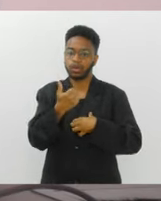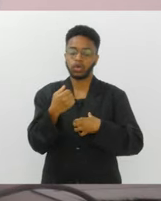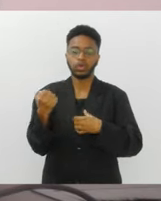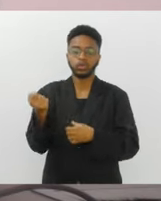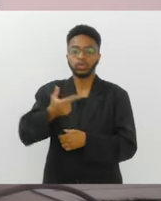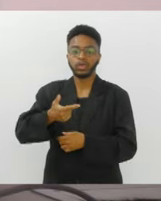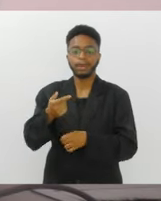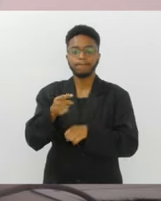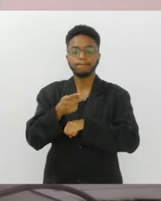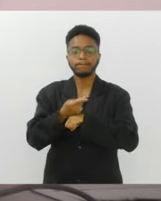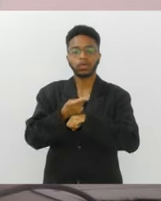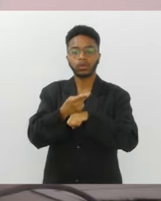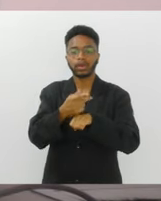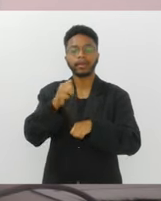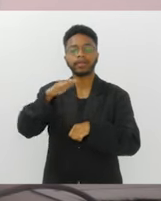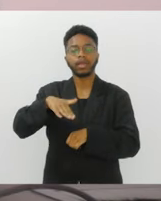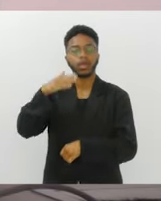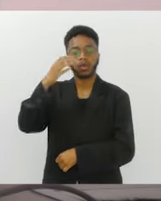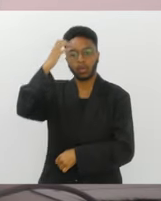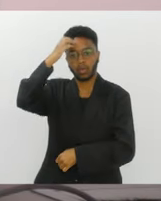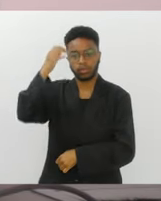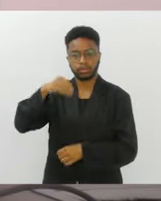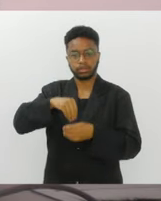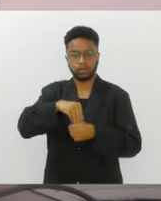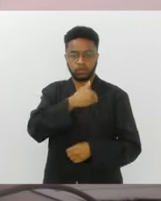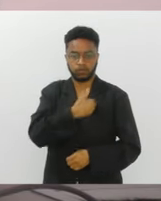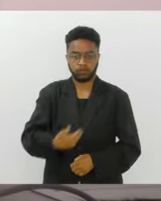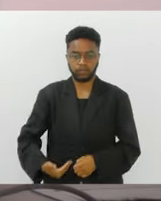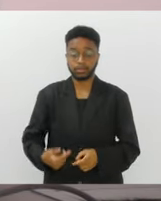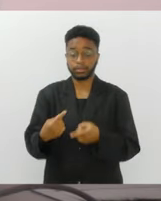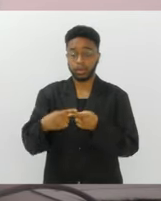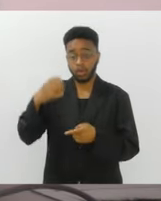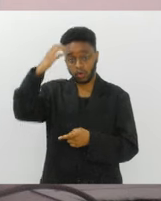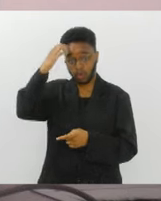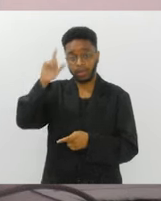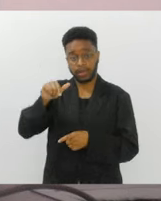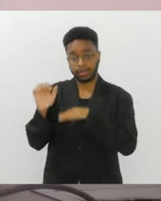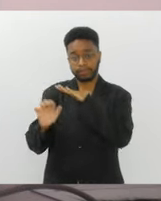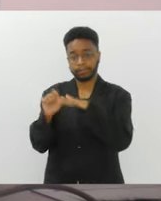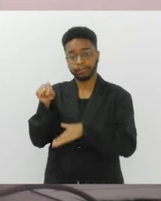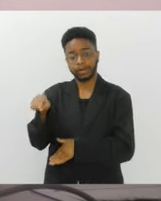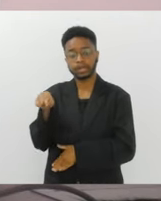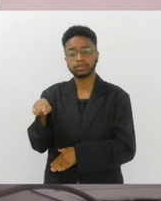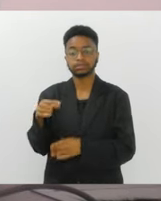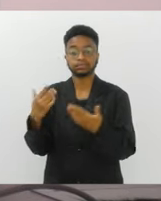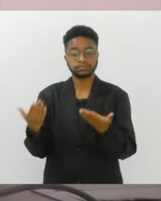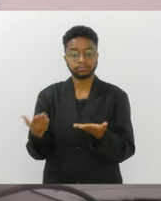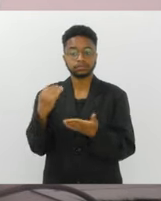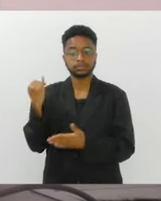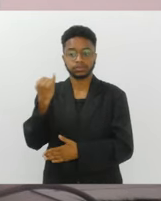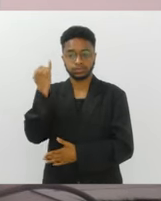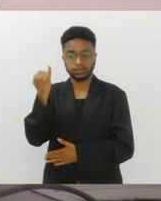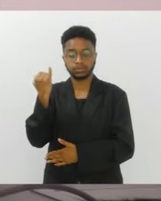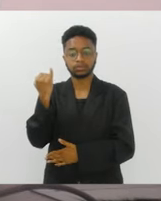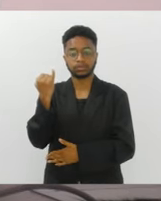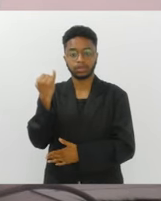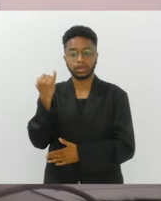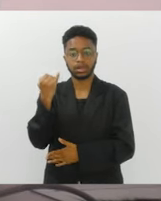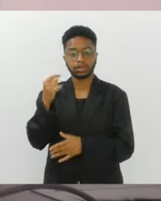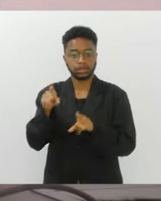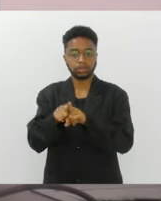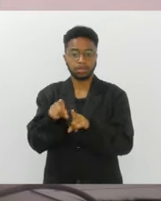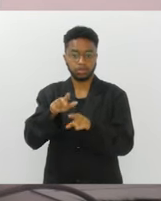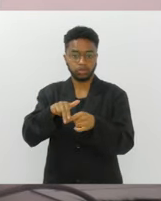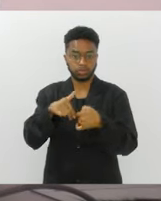dentro do governo do Estado o culpado. O culpado do mau serviço prestado é a concessionária. Importante, e por conta disso, quero mais uma